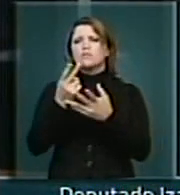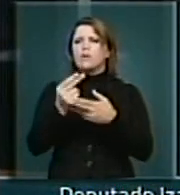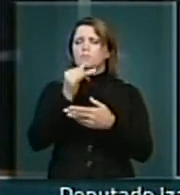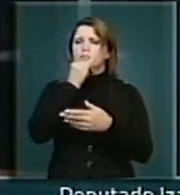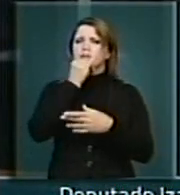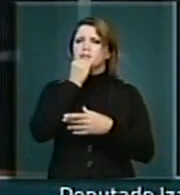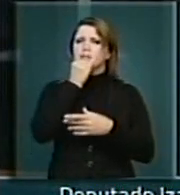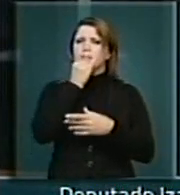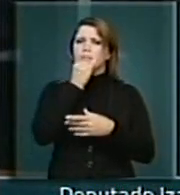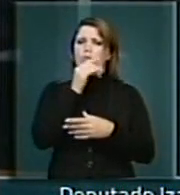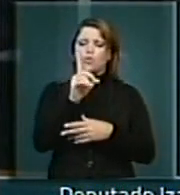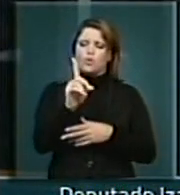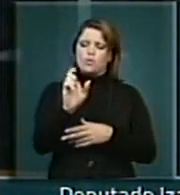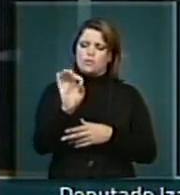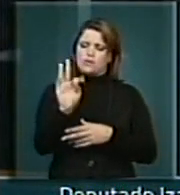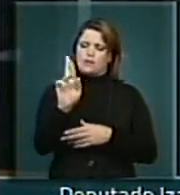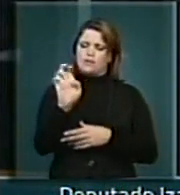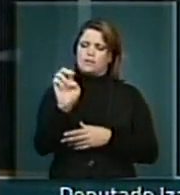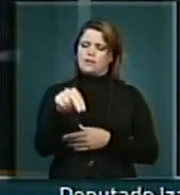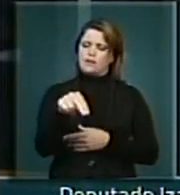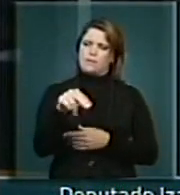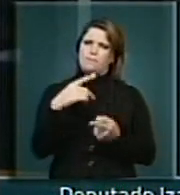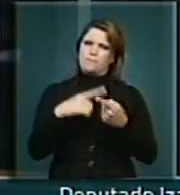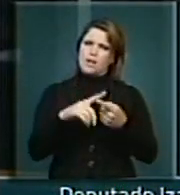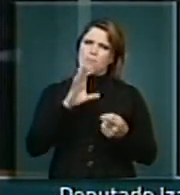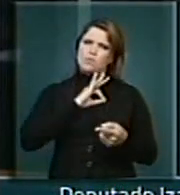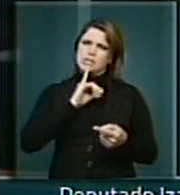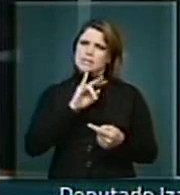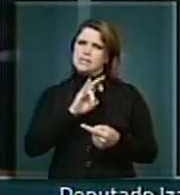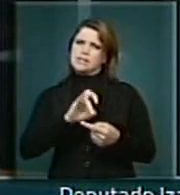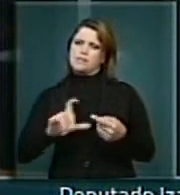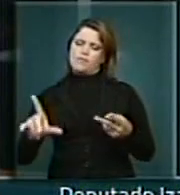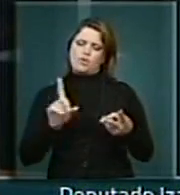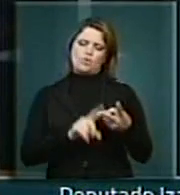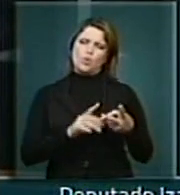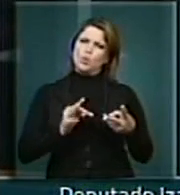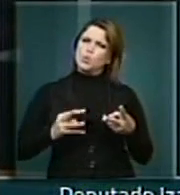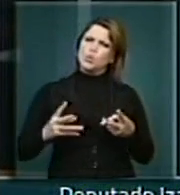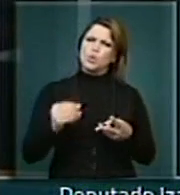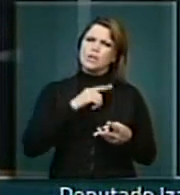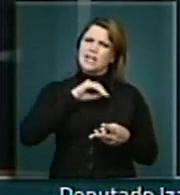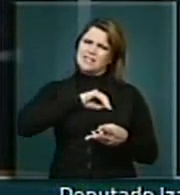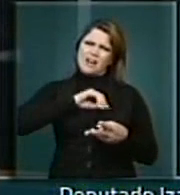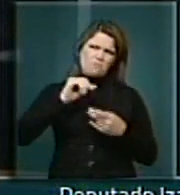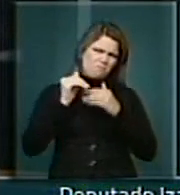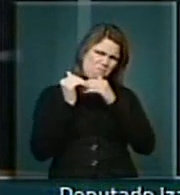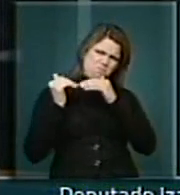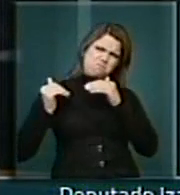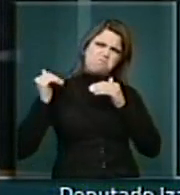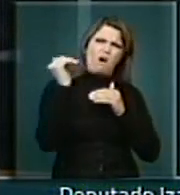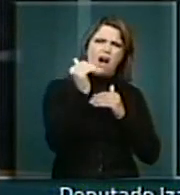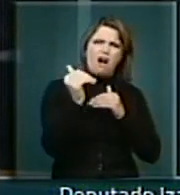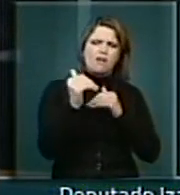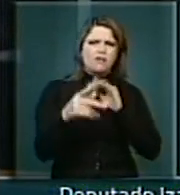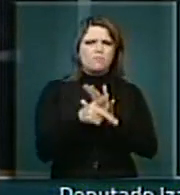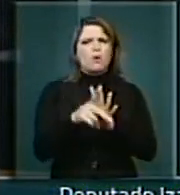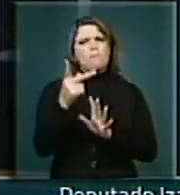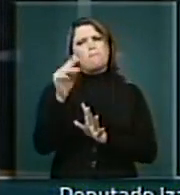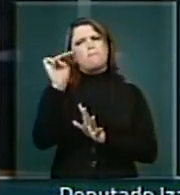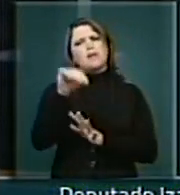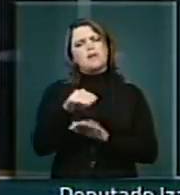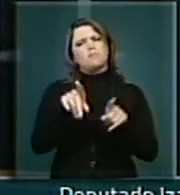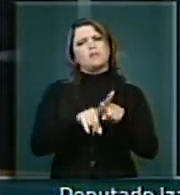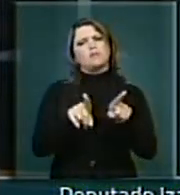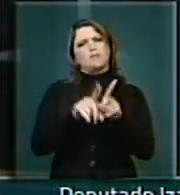exemplo, o Detran, a Polícia Civil. Todos têm salário muito superior à da Polícia Militar e Corpo